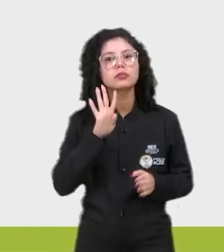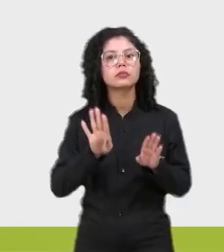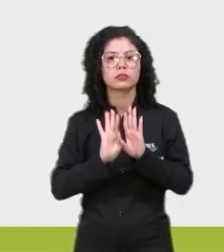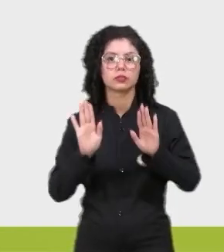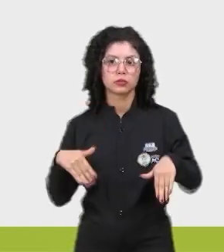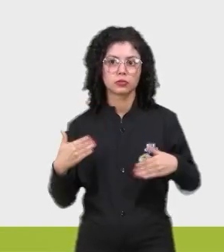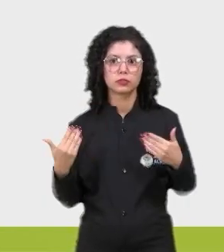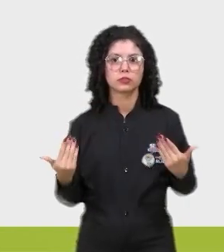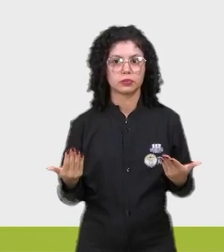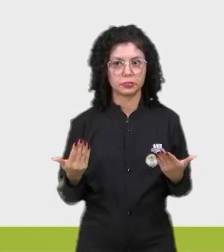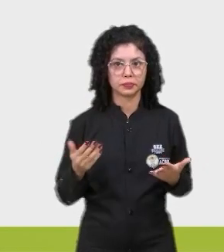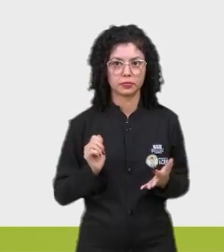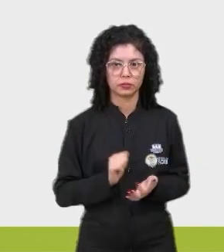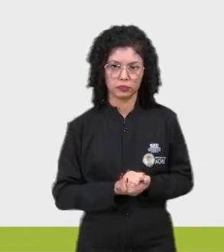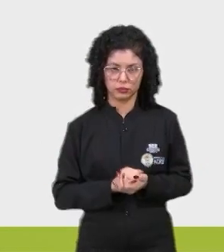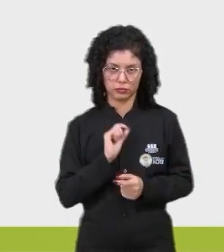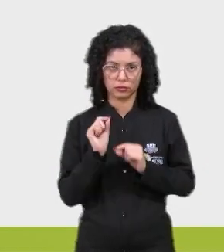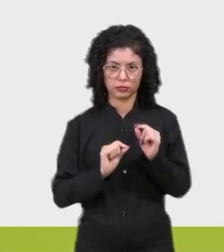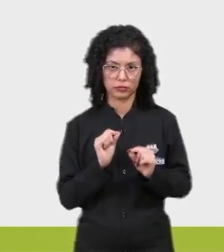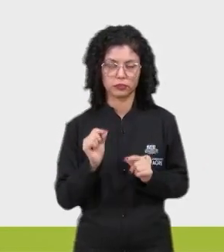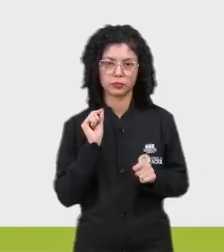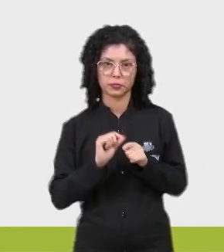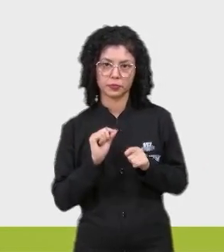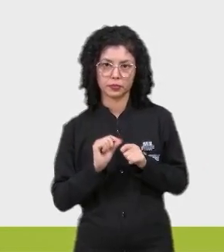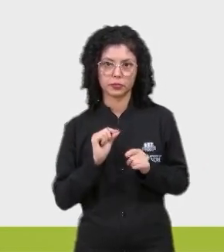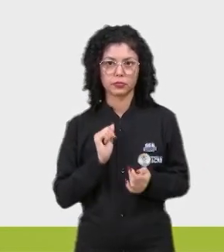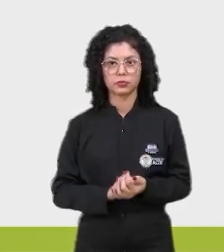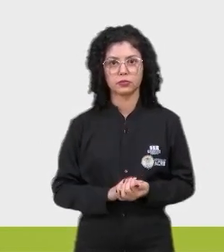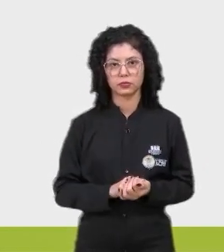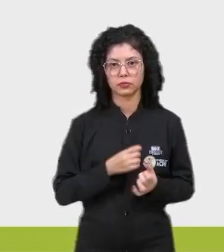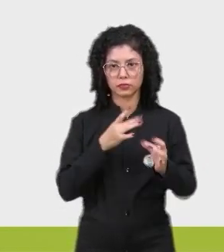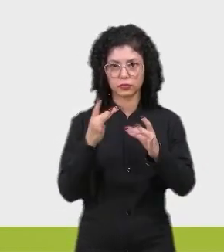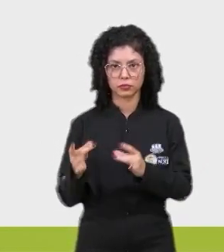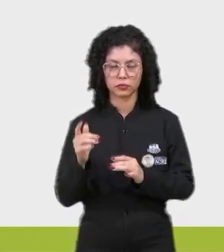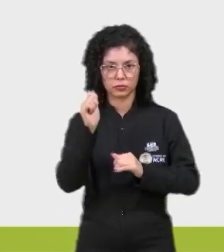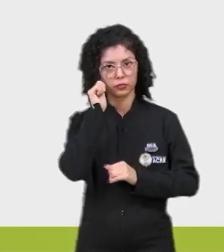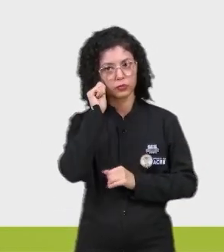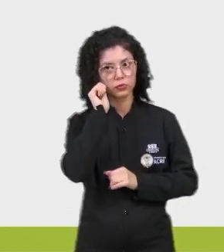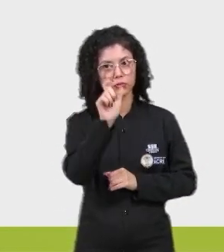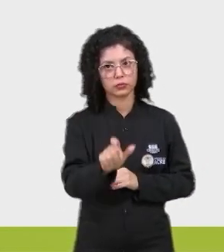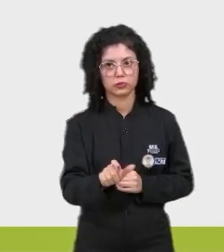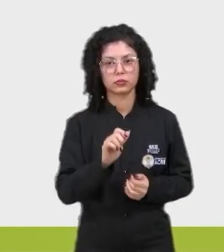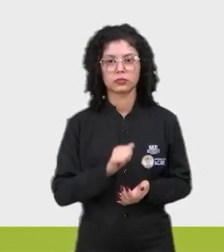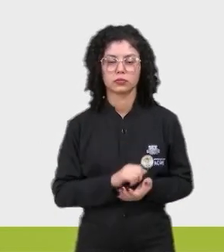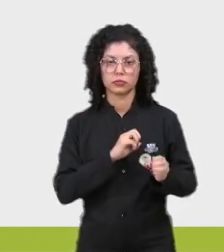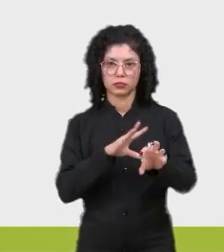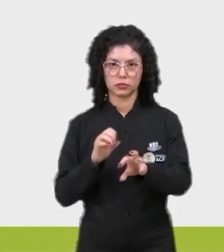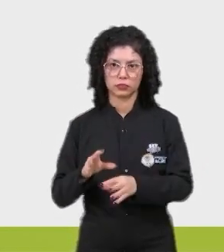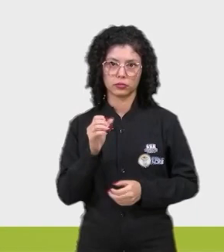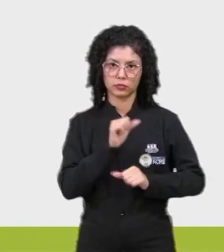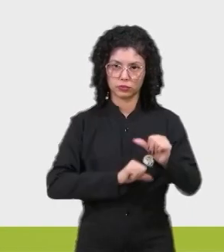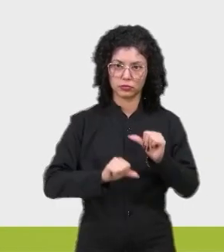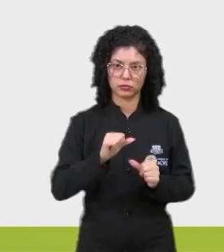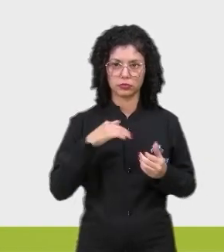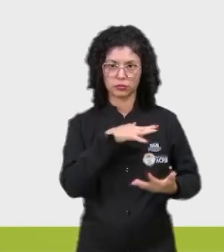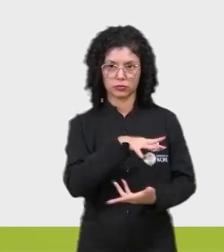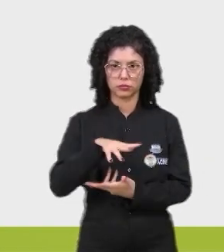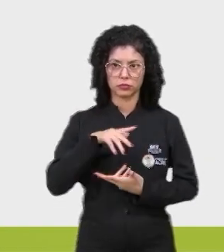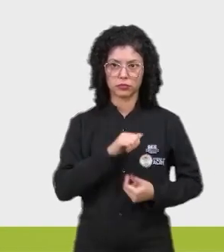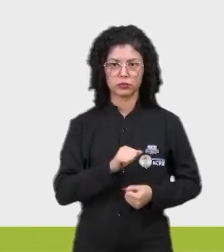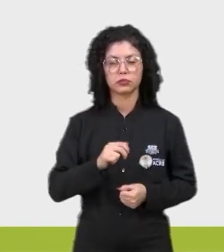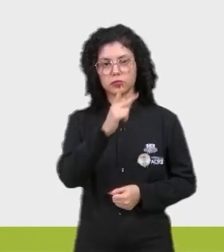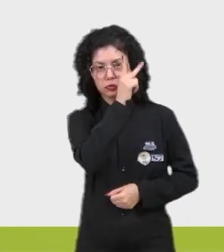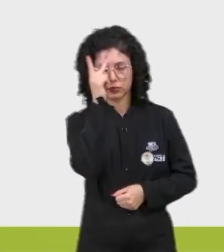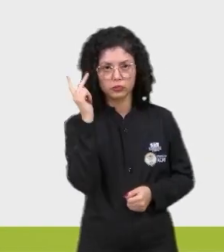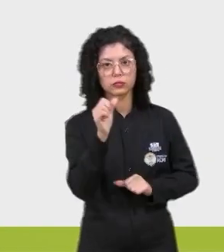é o que é que ele faz, né, se você colocar ali o autor. Educação não transforma o mundo, educação muda